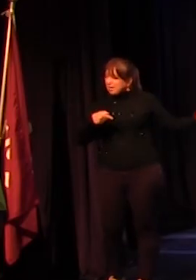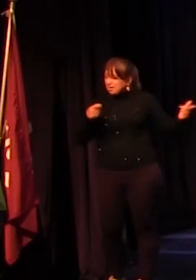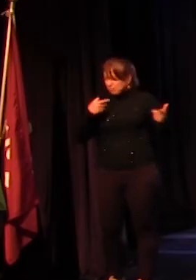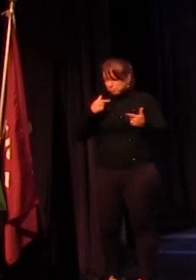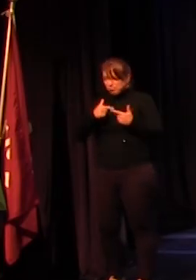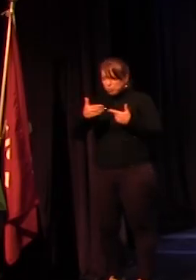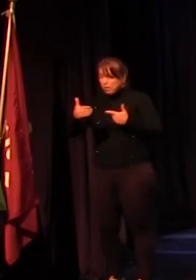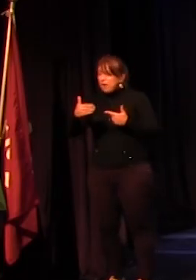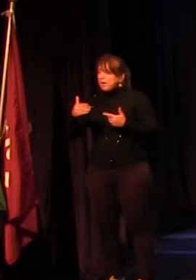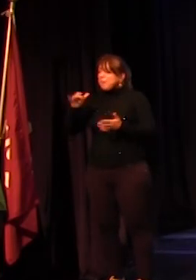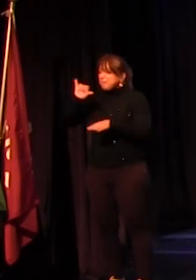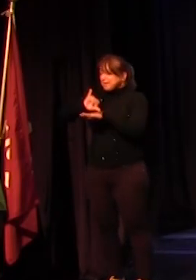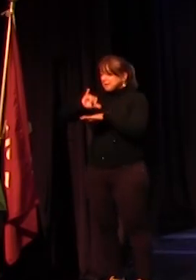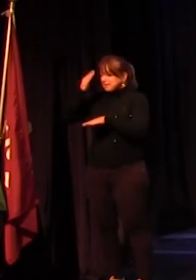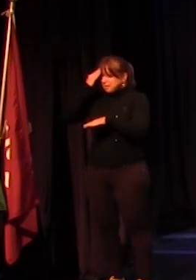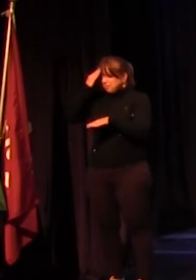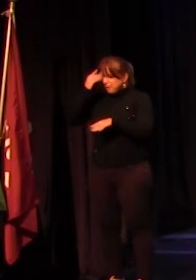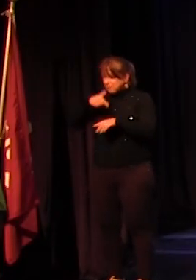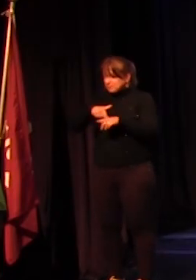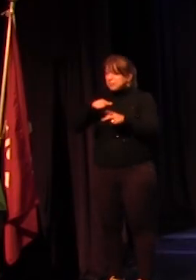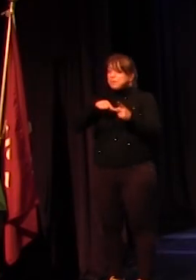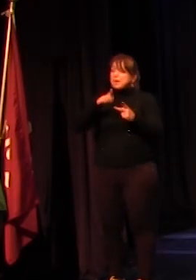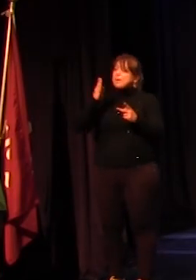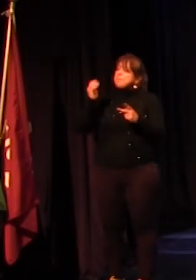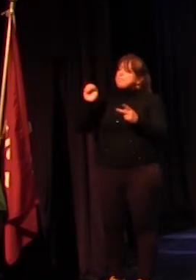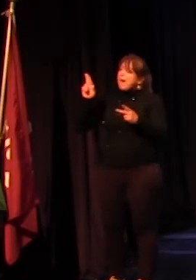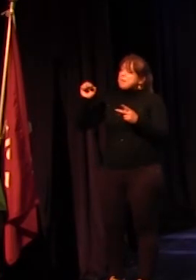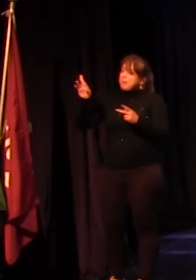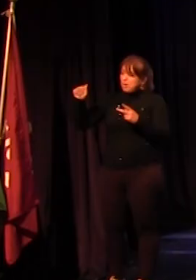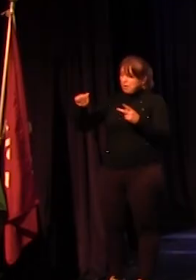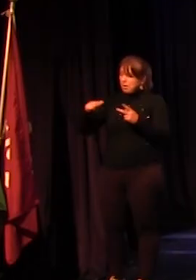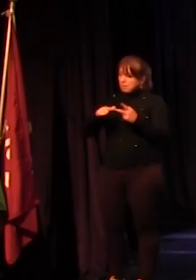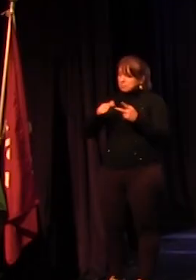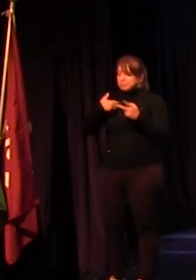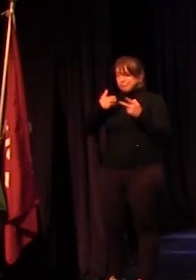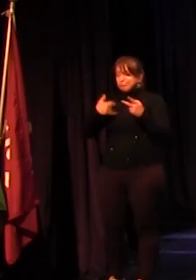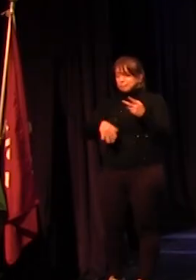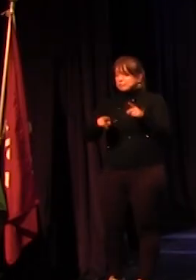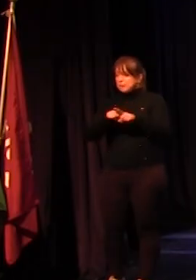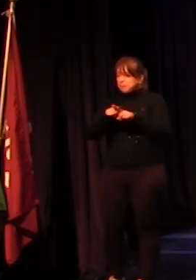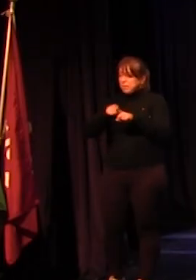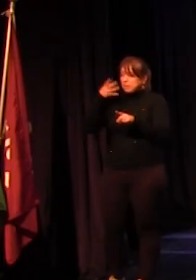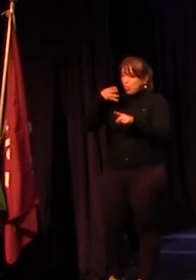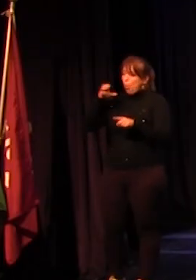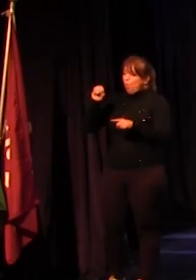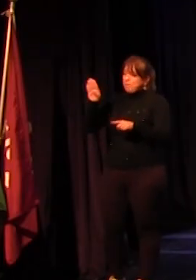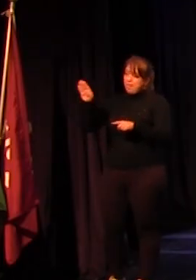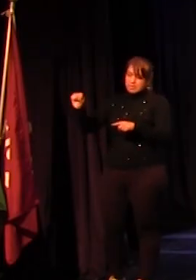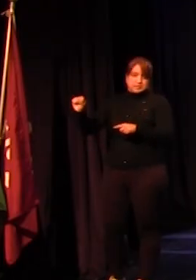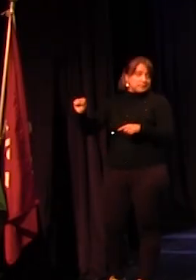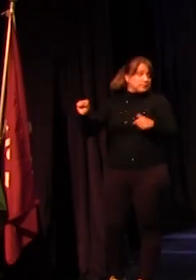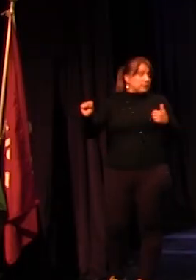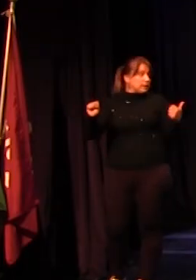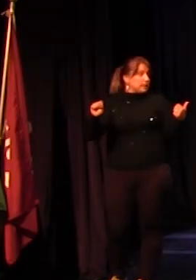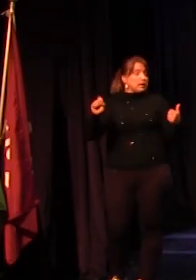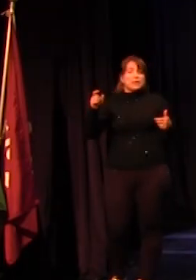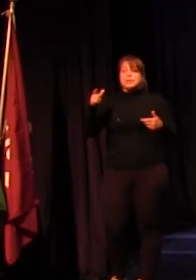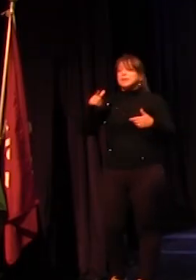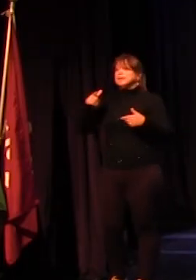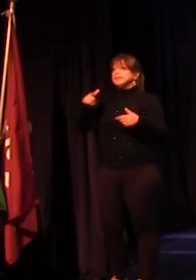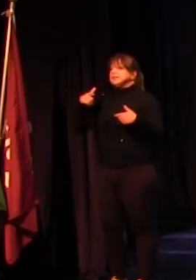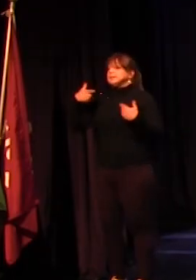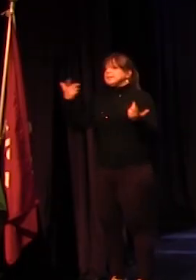pouquinho da matriz de saberes, e para a Bárbara, que vai falar um pouco desses ODS. Então, quando a gente pensa,